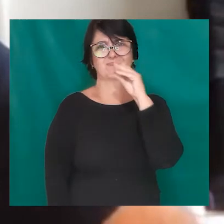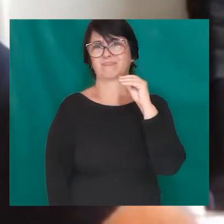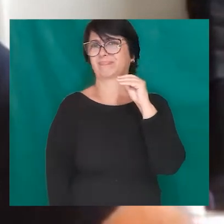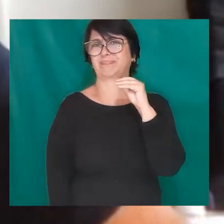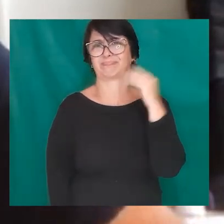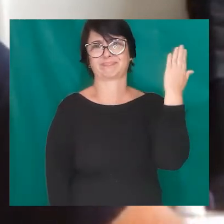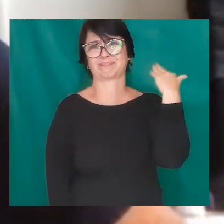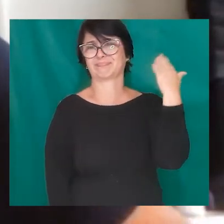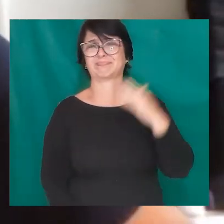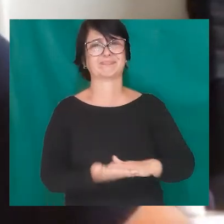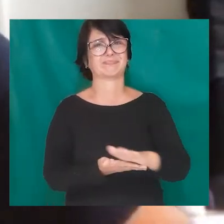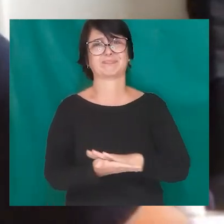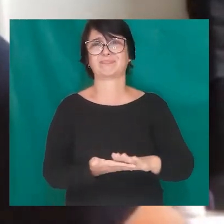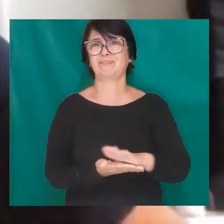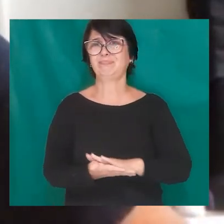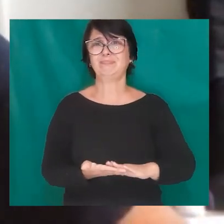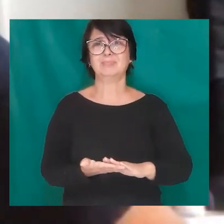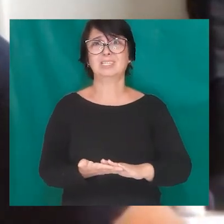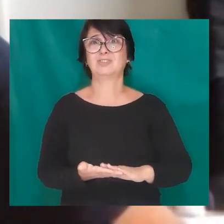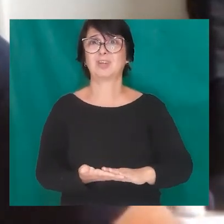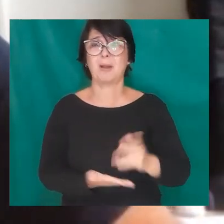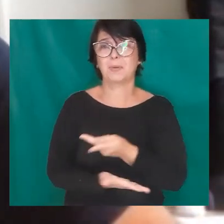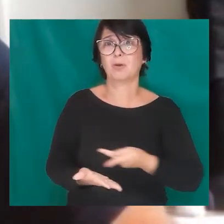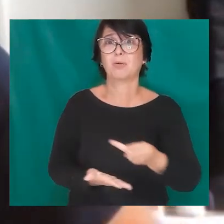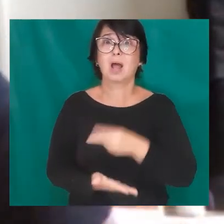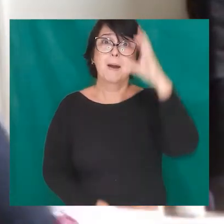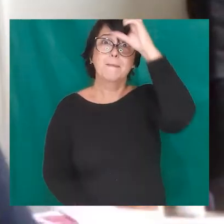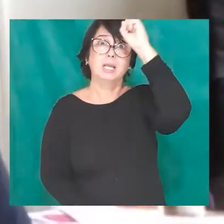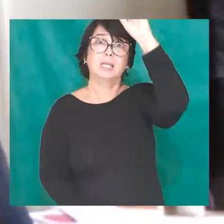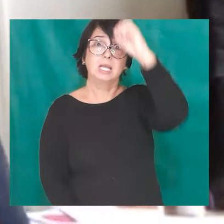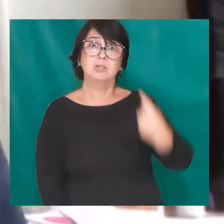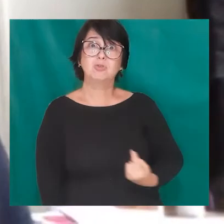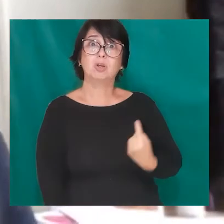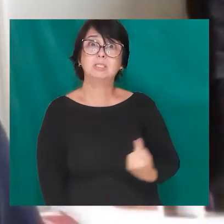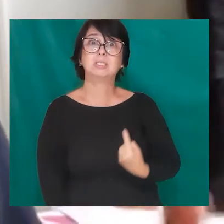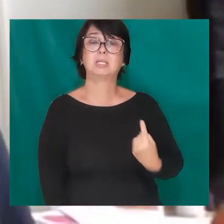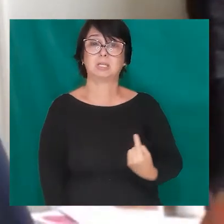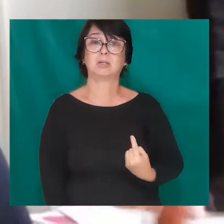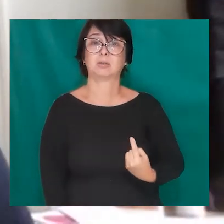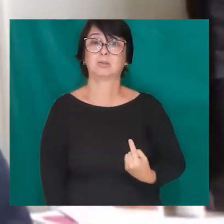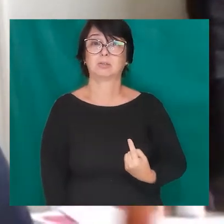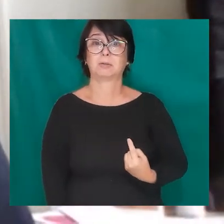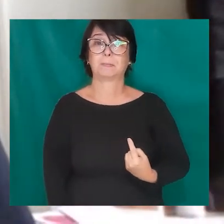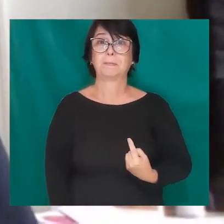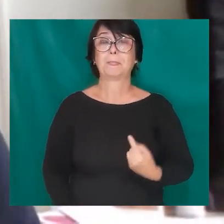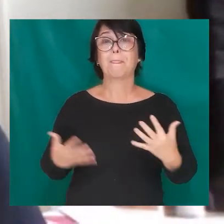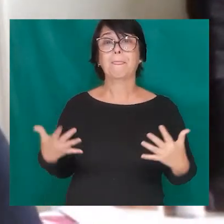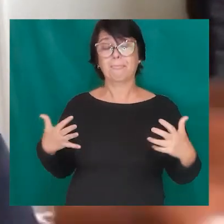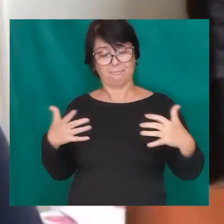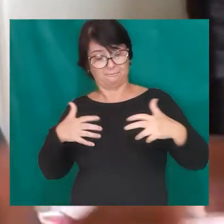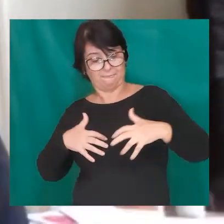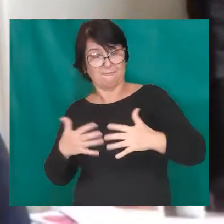isso. Naquela época não tinha nada, você tinha que ser meio autodidata mesmo, se você quisesse aprender. Acordeon, você tinha aquele Mário Mascarenhas, aquele método que